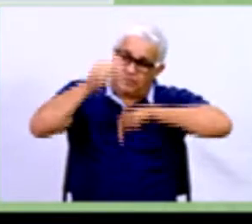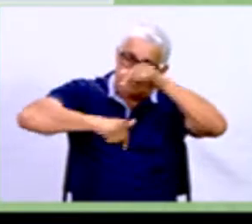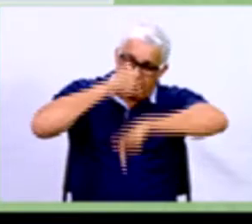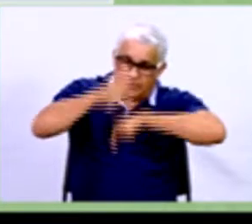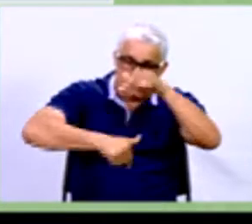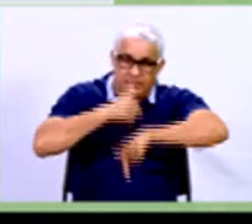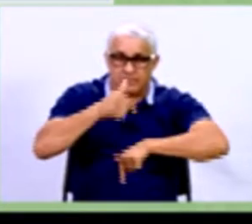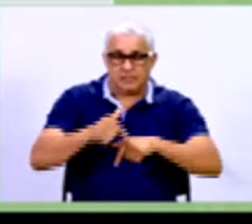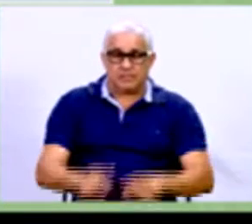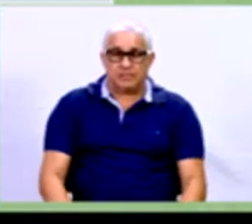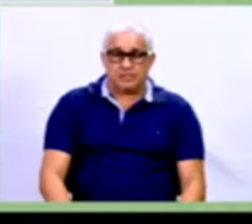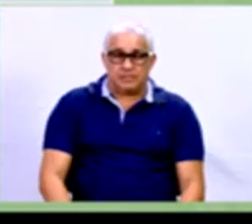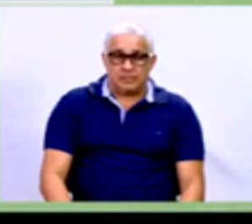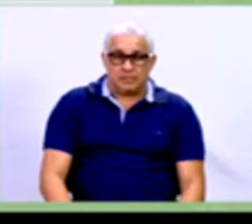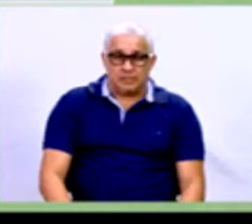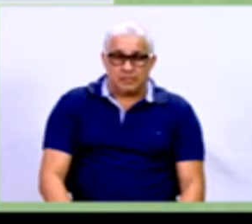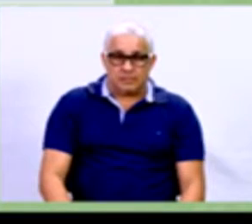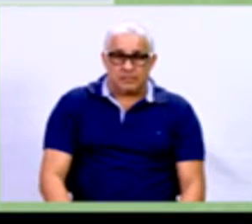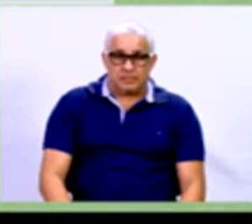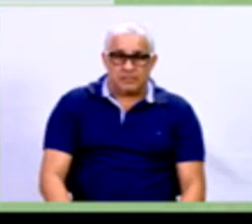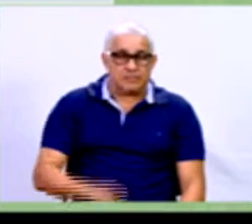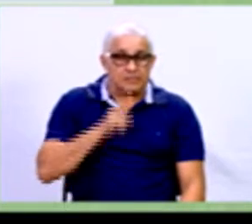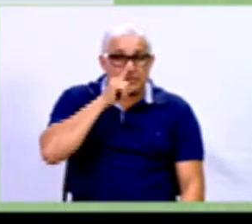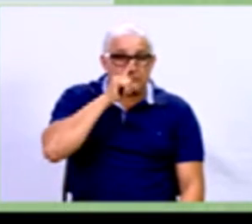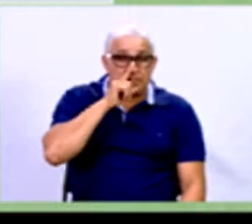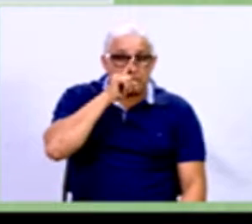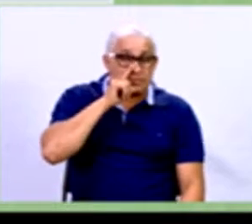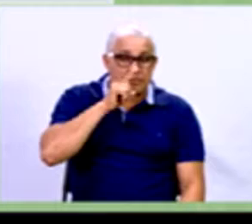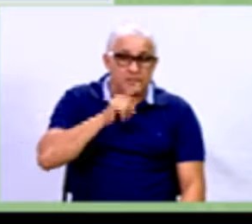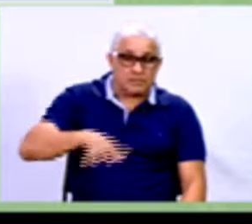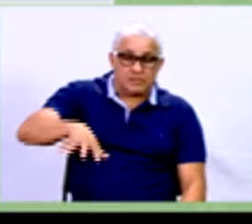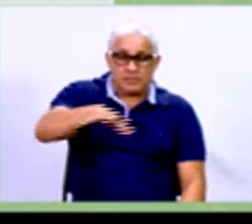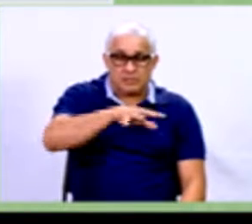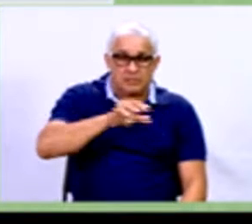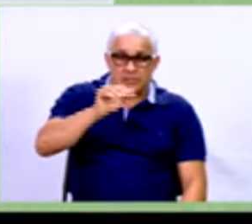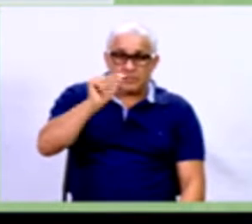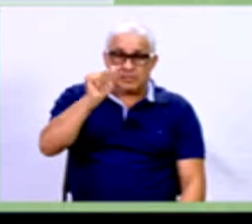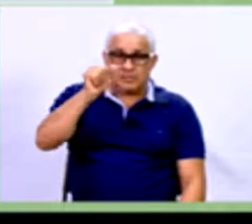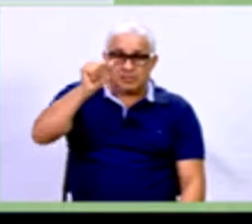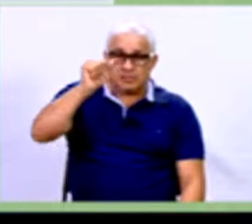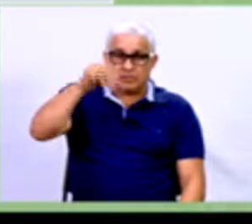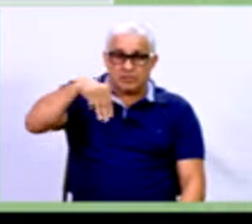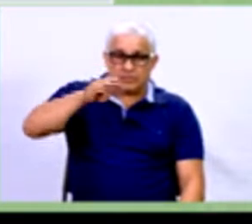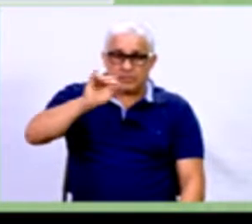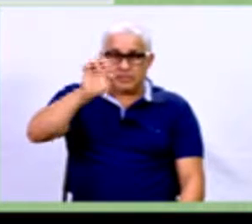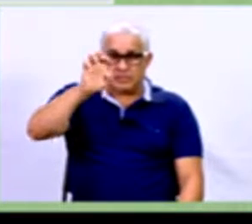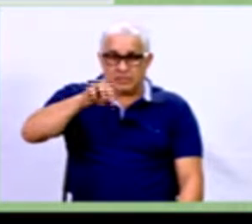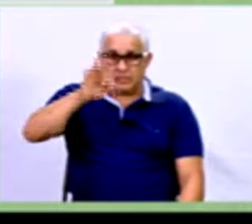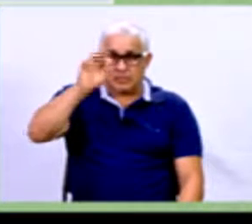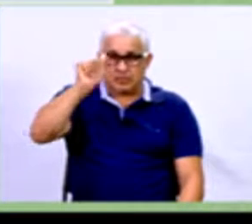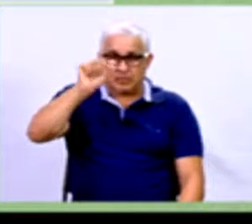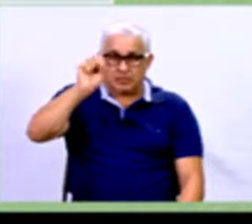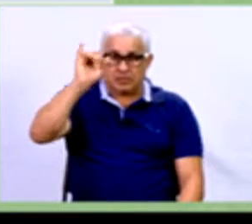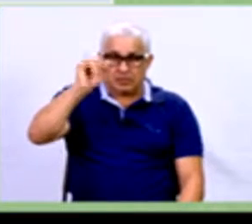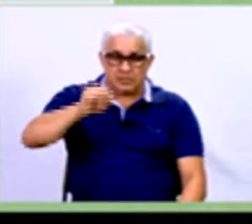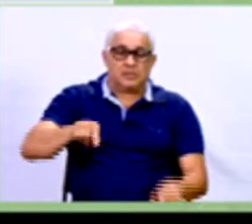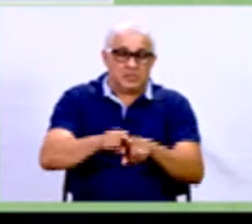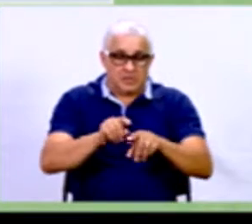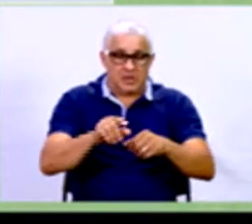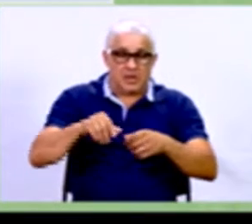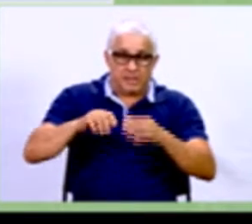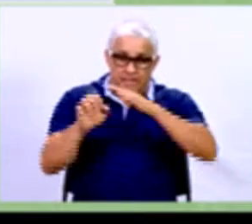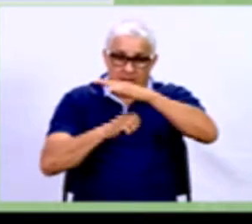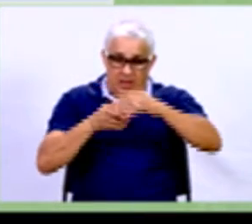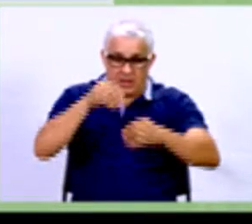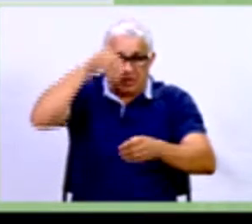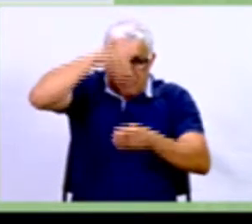empregados quanto à questão dos riscos ambientais. Qual o local? Vai ser na empresa? Vai ser fora? Qual a estratégia? Como nós vamos